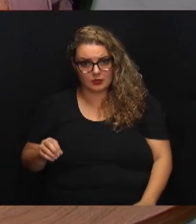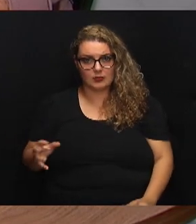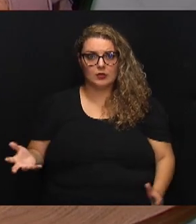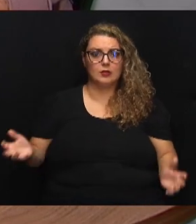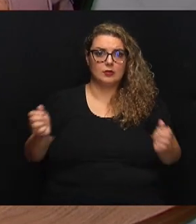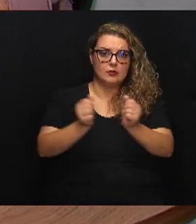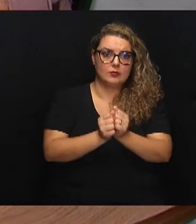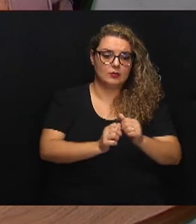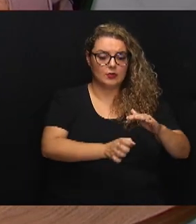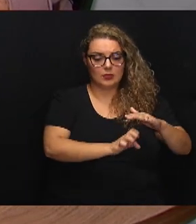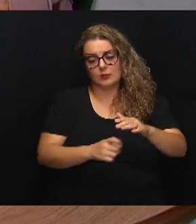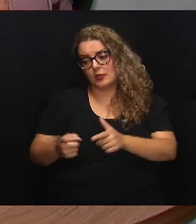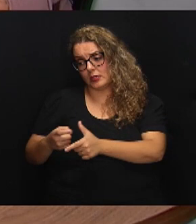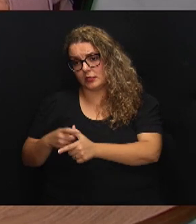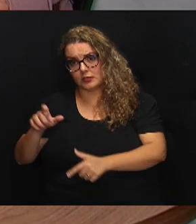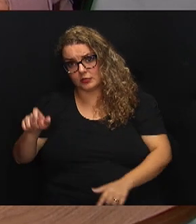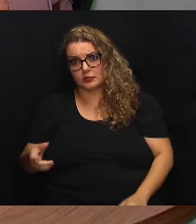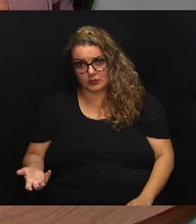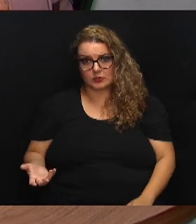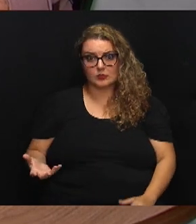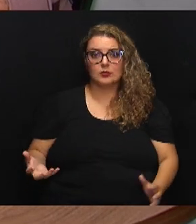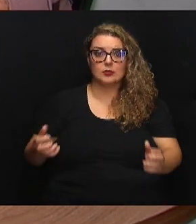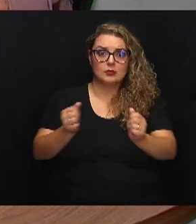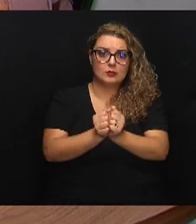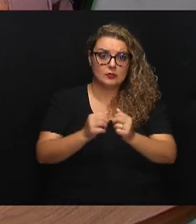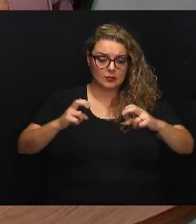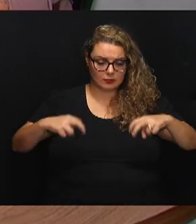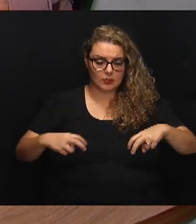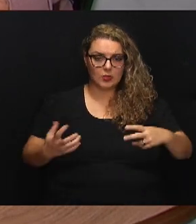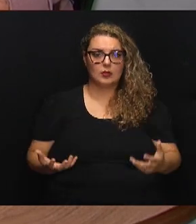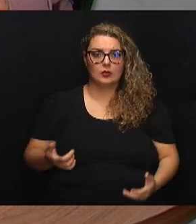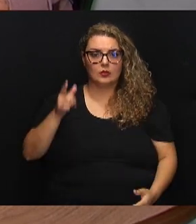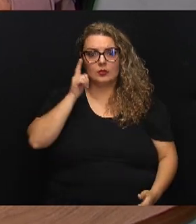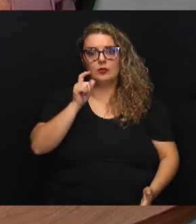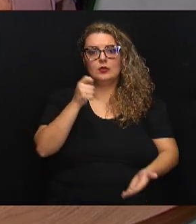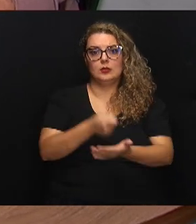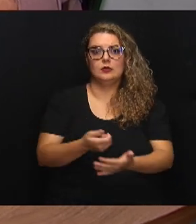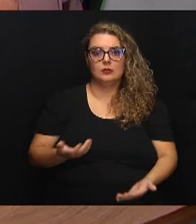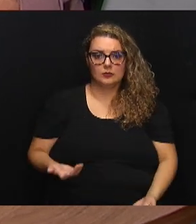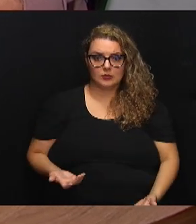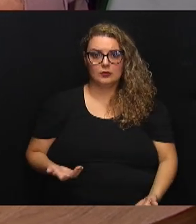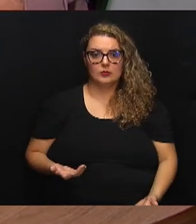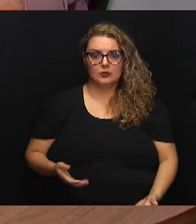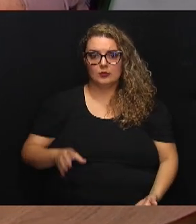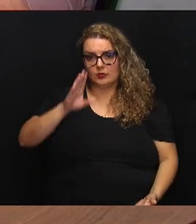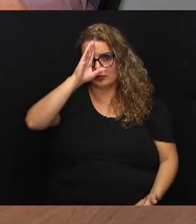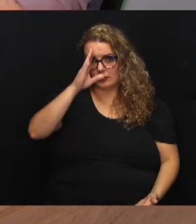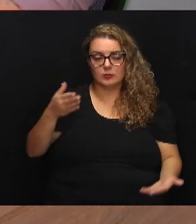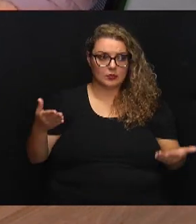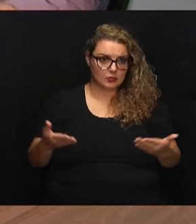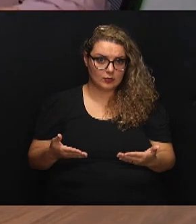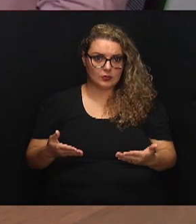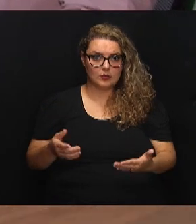empresa e o devedor, para que eles sentem e, em comum acordo, consigam pagar. Porque o principal hoje, e não estou dizendo que a